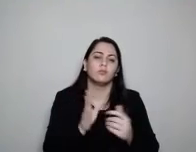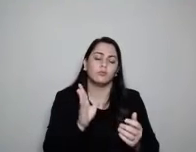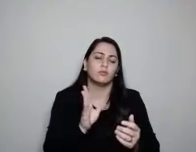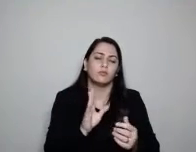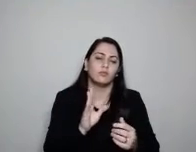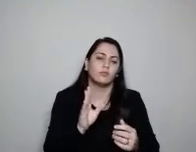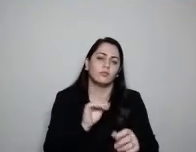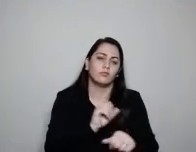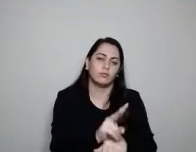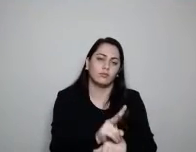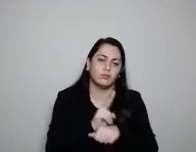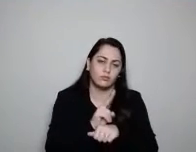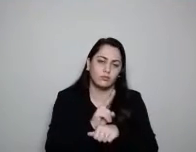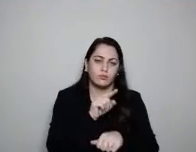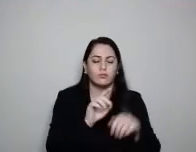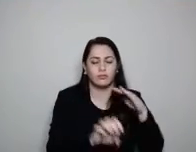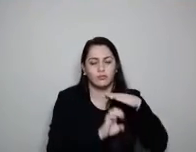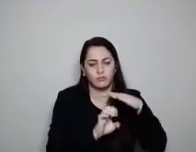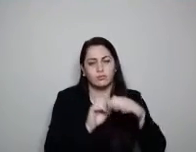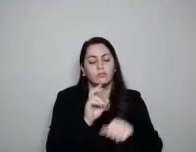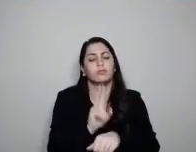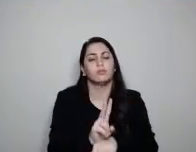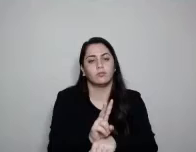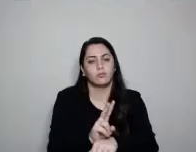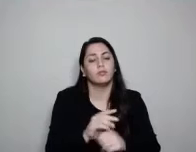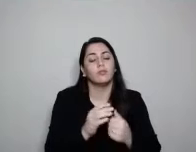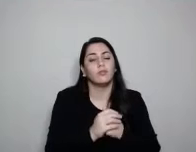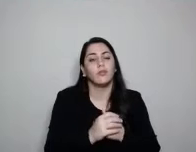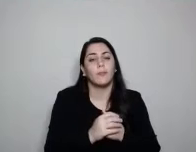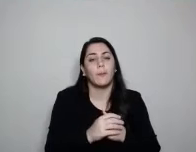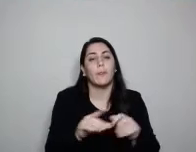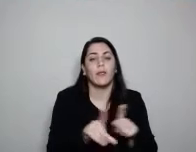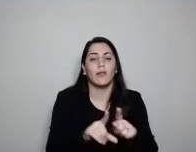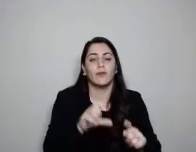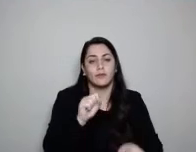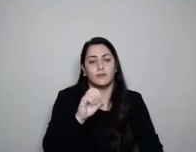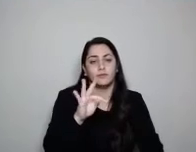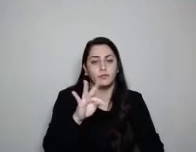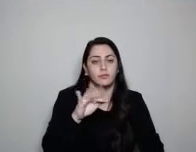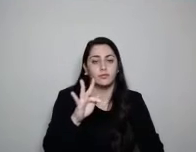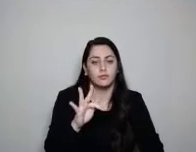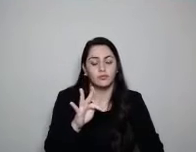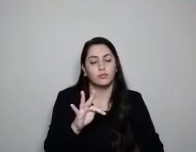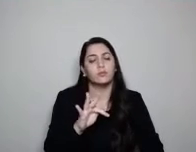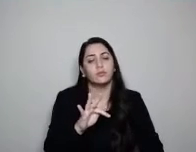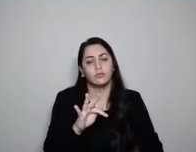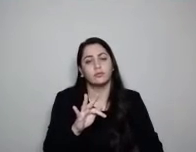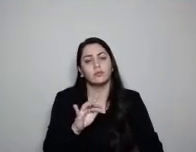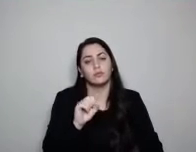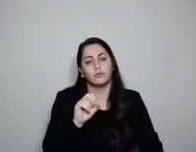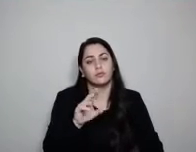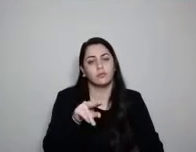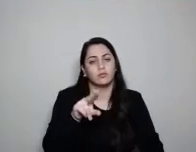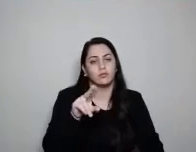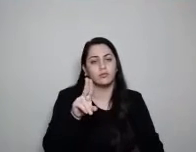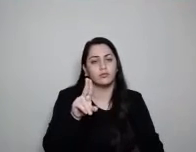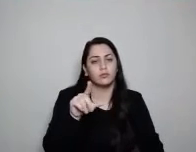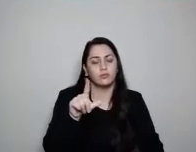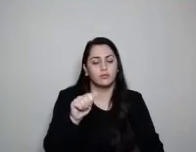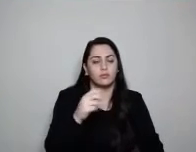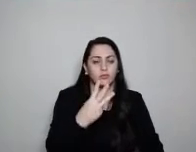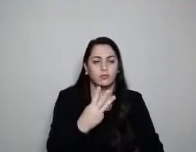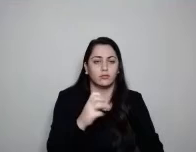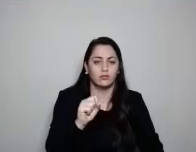lei de usura. O STF também editou a súmula 382, que estabelece que o fato de, por si só, ter